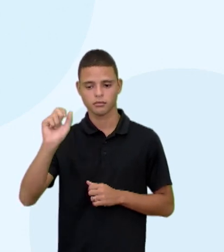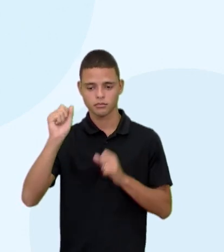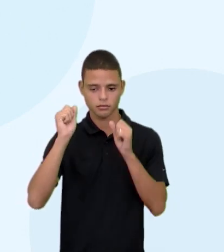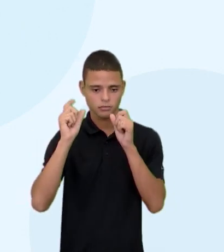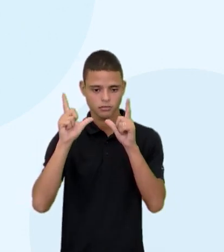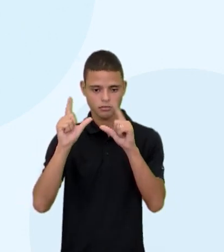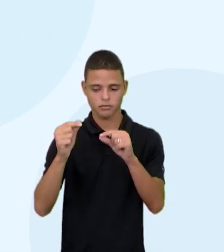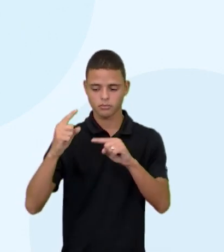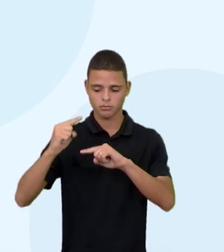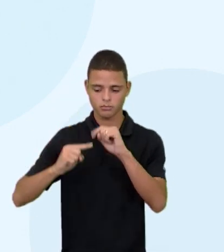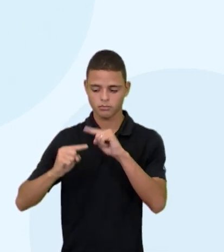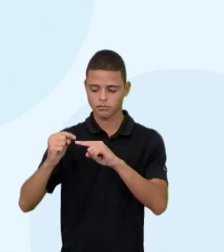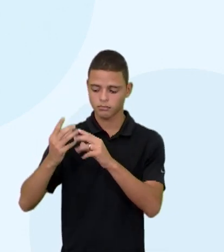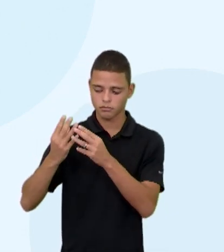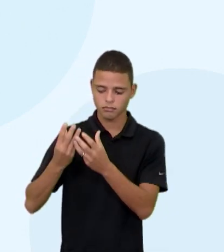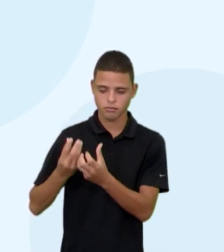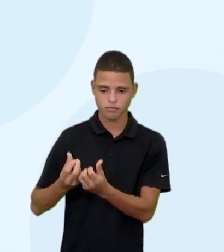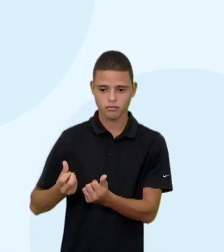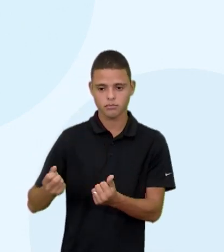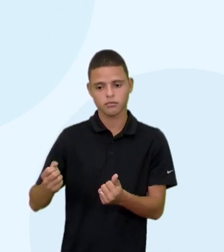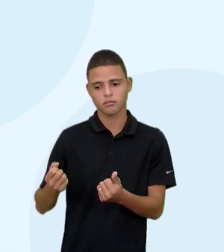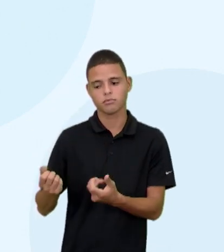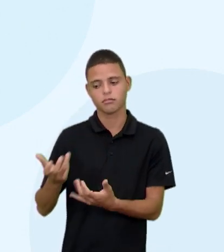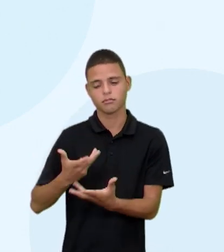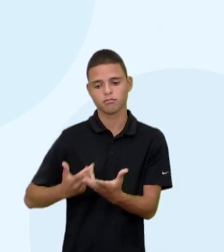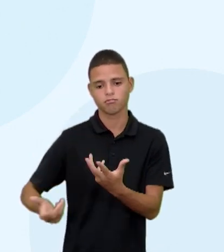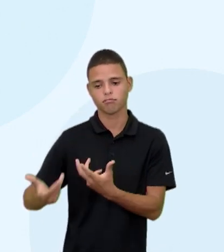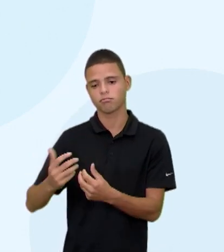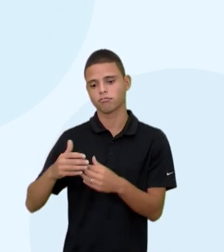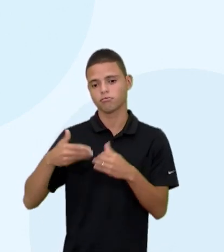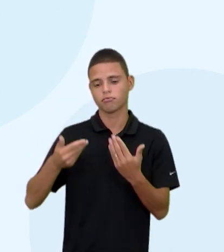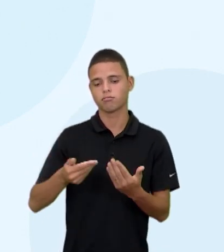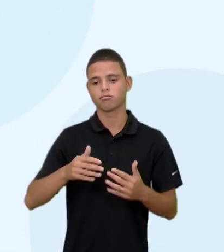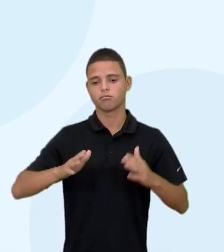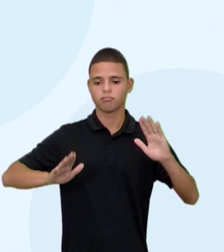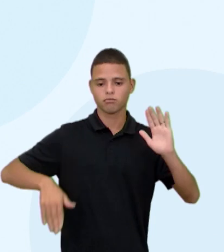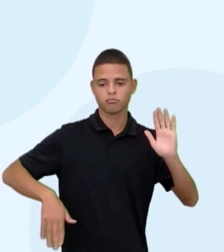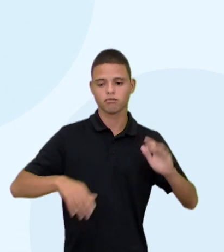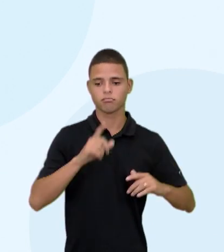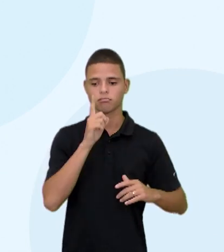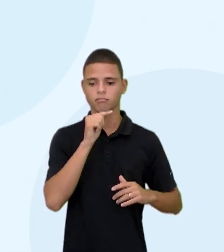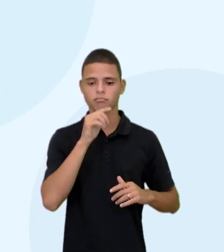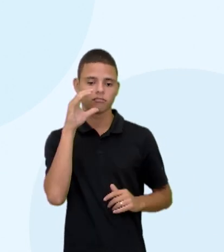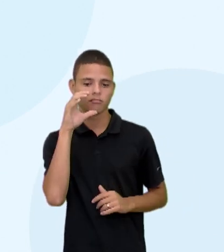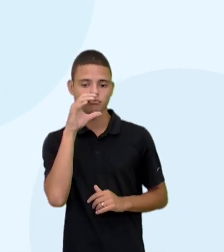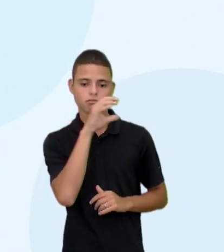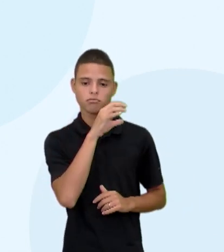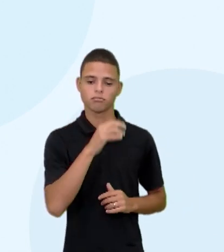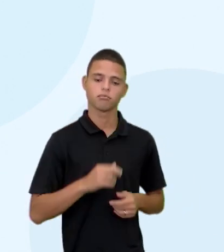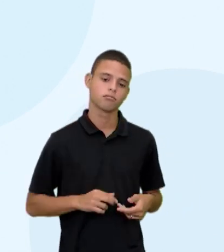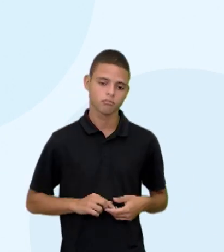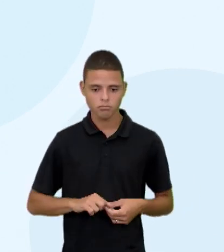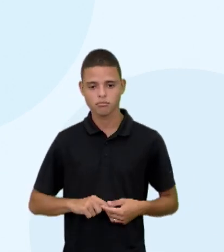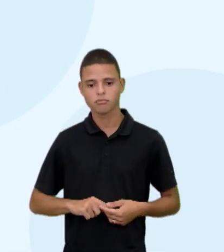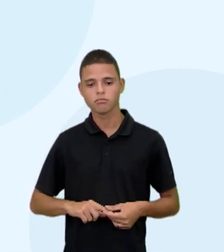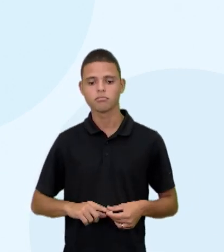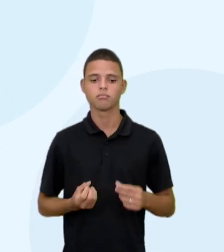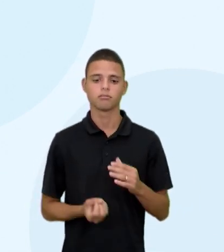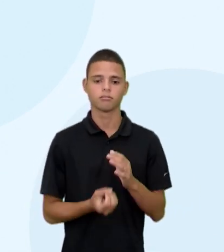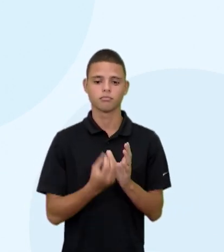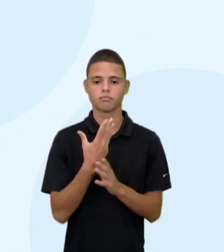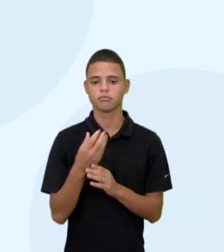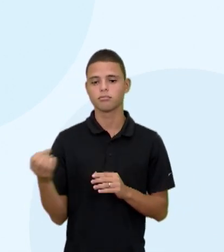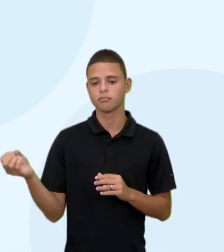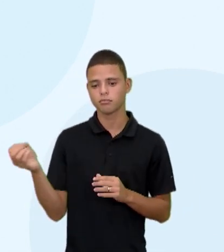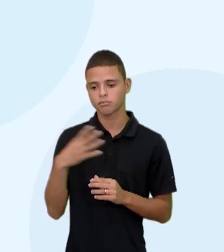de fogueiras ou altas temperaturas nas praias, que mostra aí na imagem 1. Está resultando na formação de um novo tipo